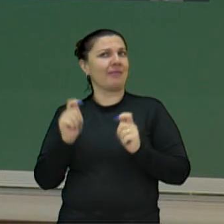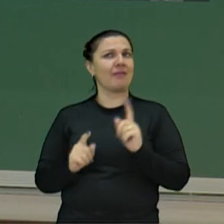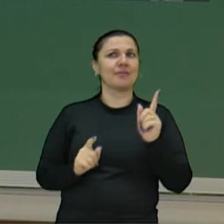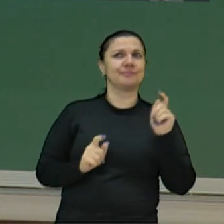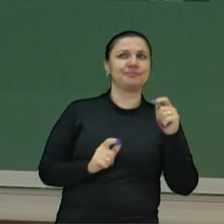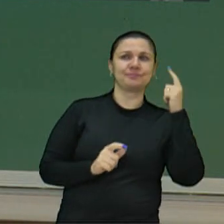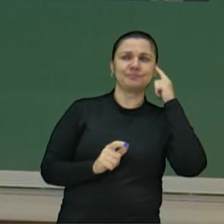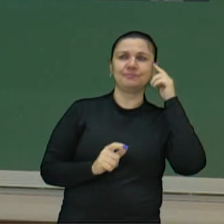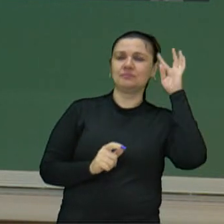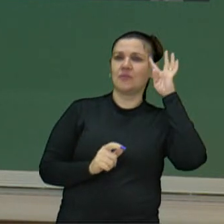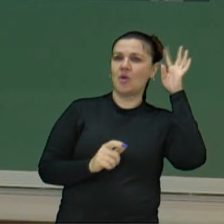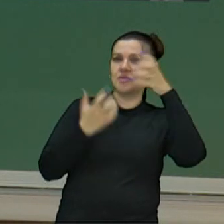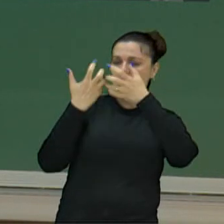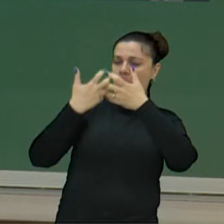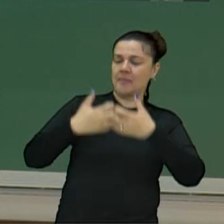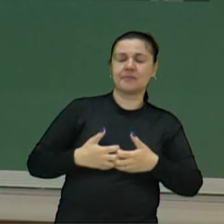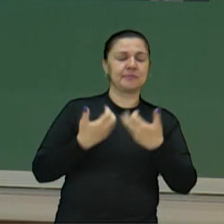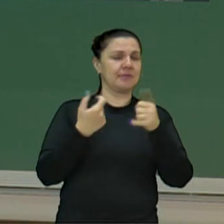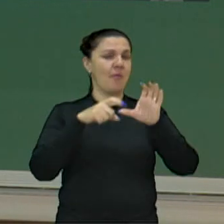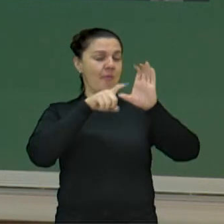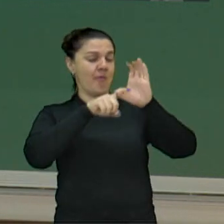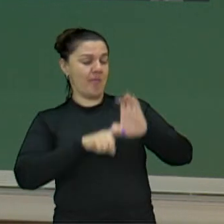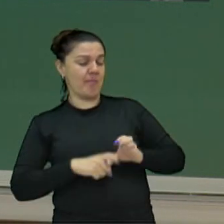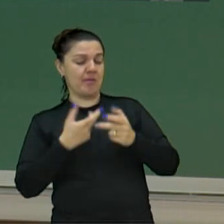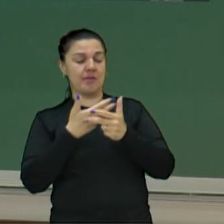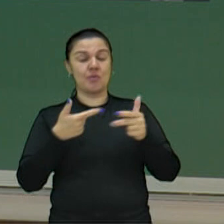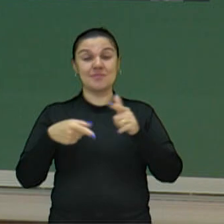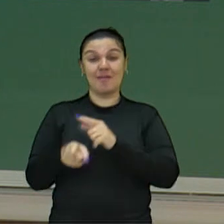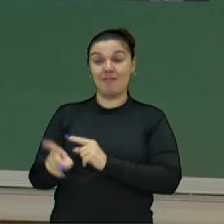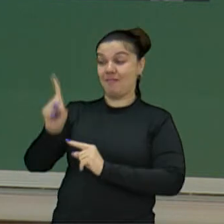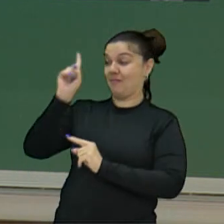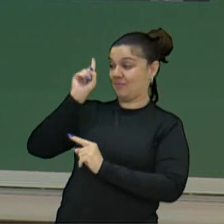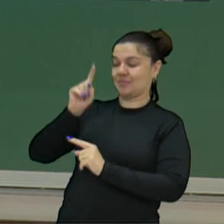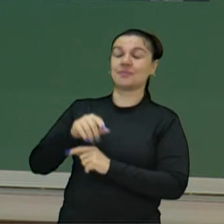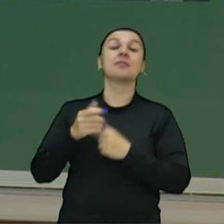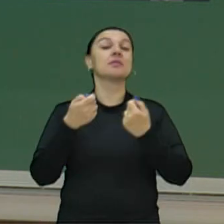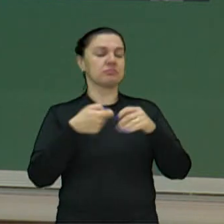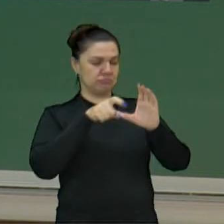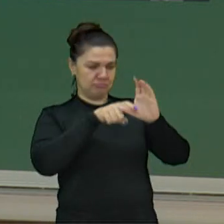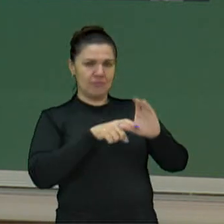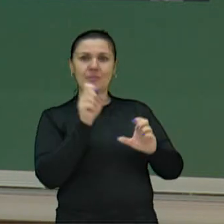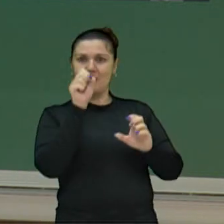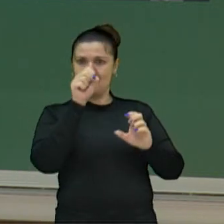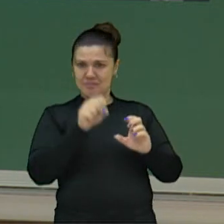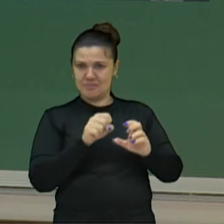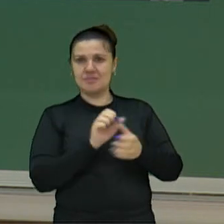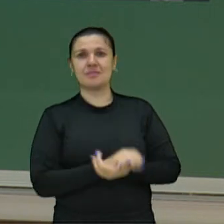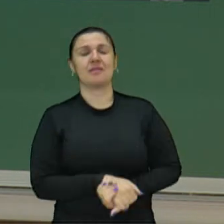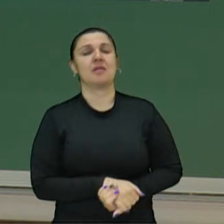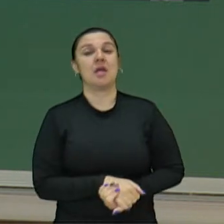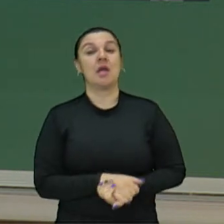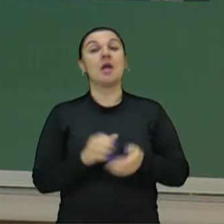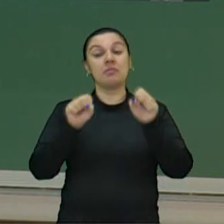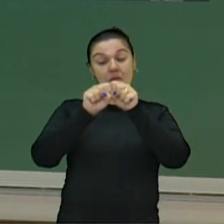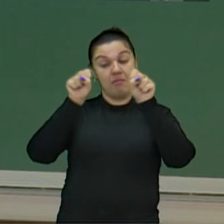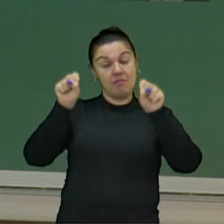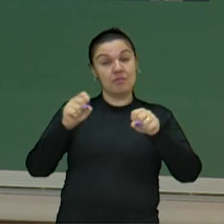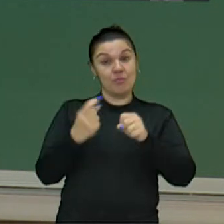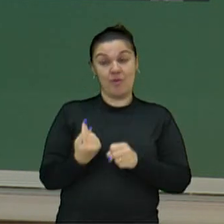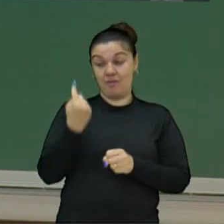nosso pensamento não depende de algo que é anterior a ele. Depende sim no pensamento de Michel Foucault, depende das